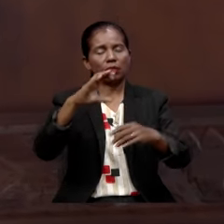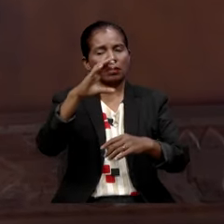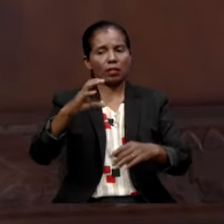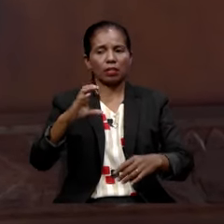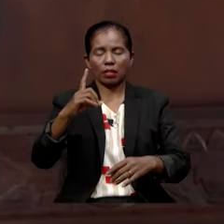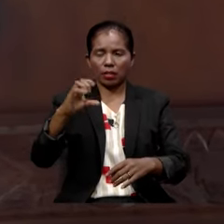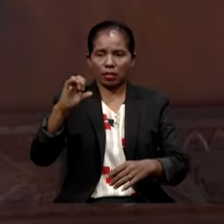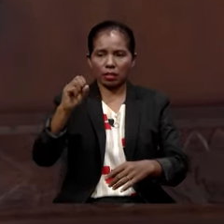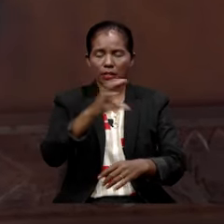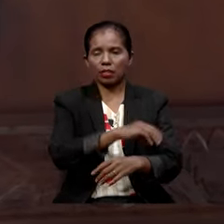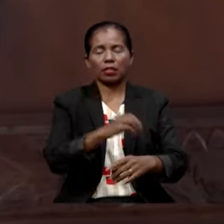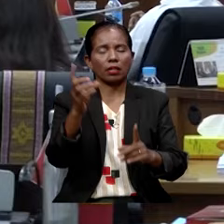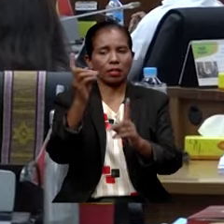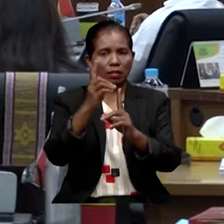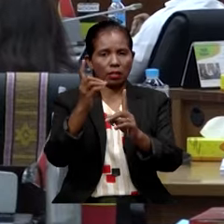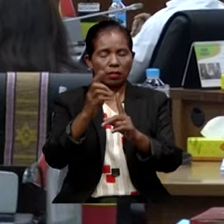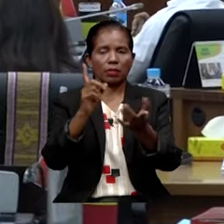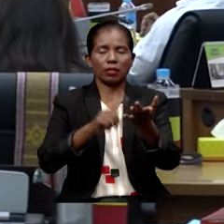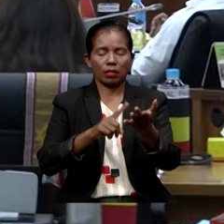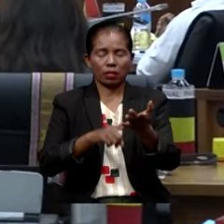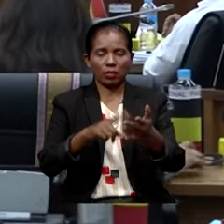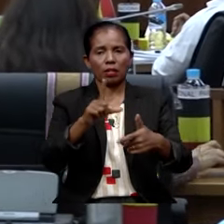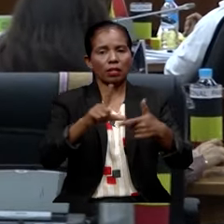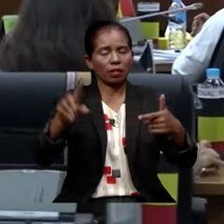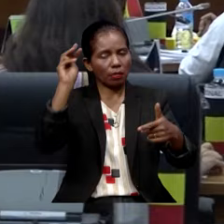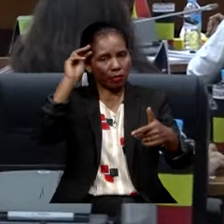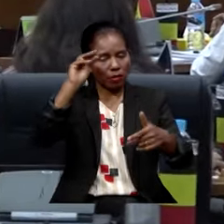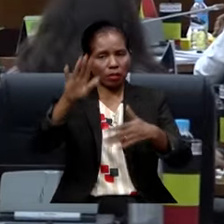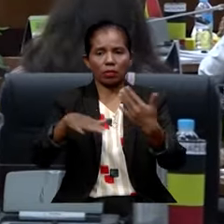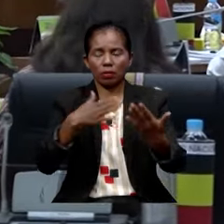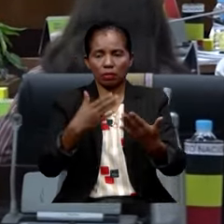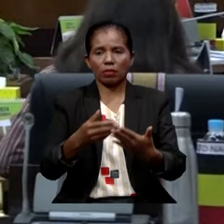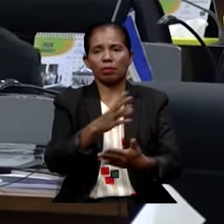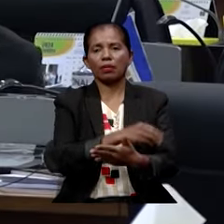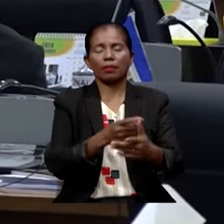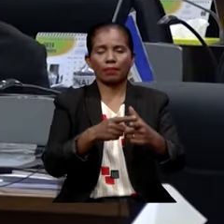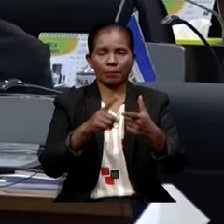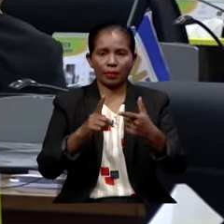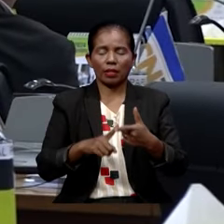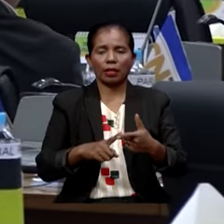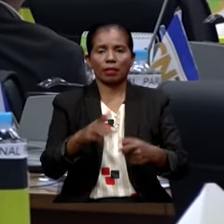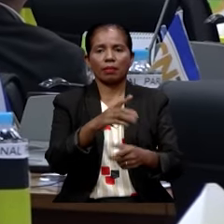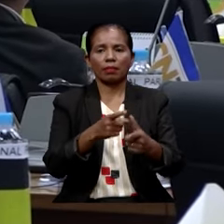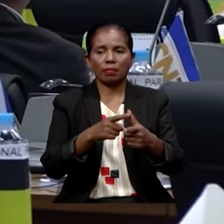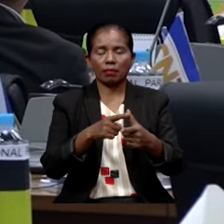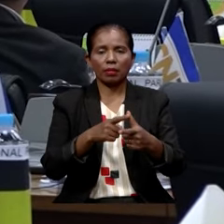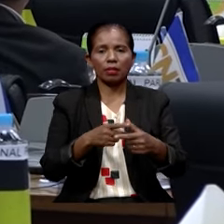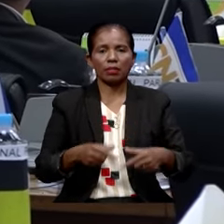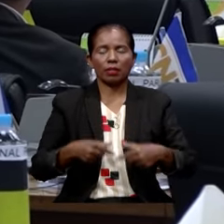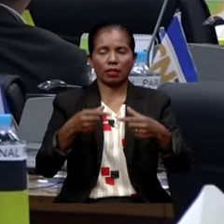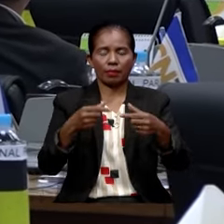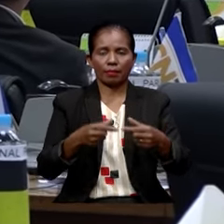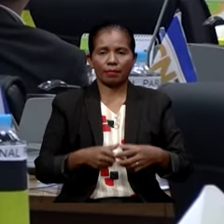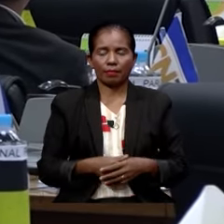Santos, Ateten, data fixo para discussão com linhas ministeriais, Cira, com orçamento, né? Seihahu e a Loron Ressenhida